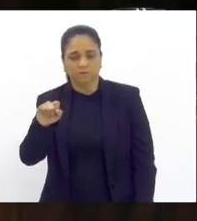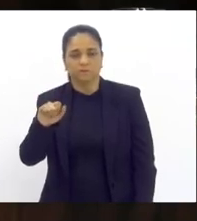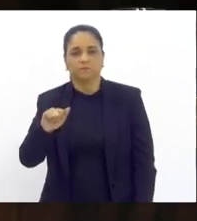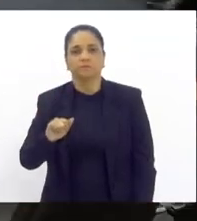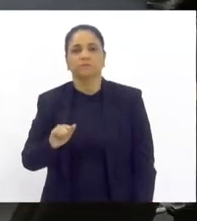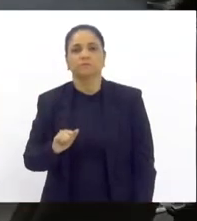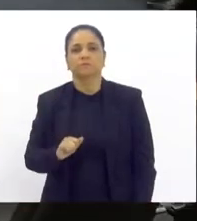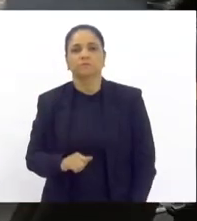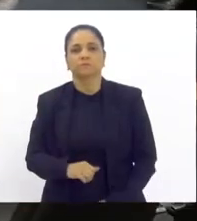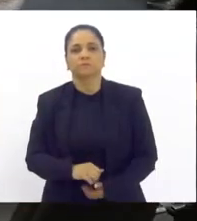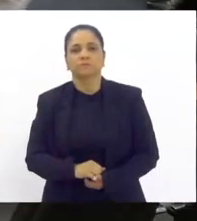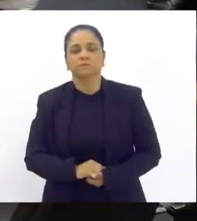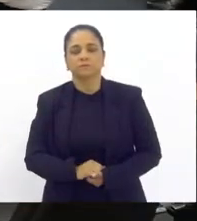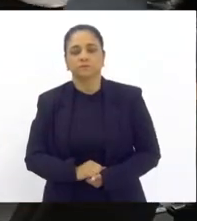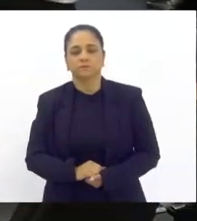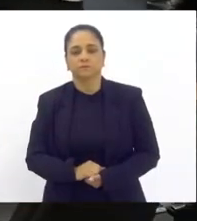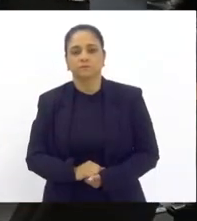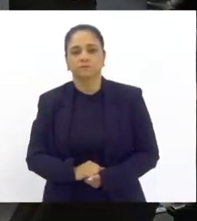Pode chamar suplente?